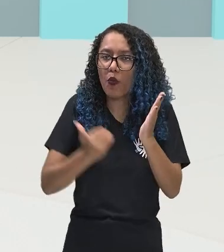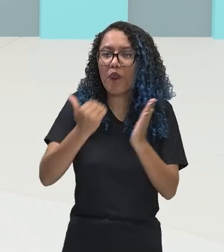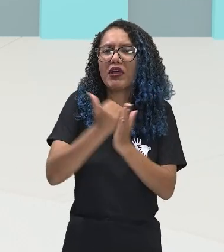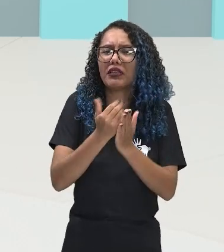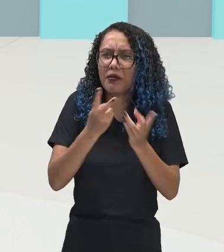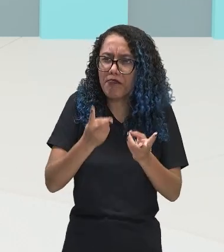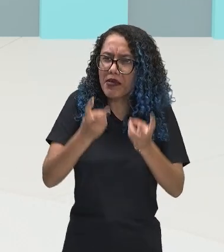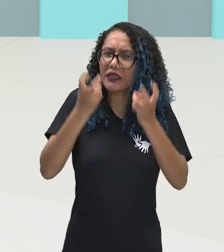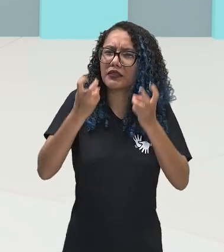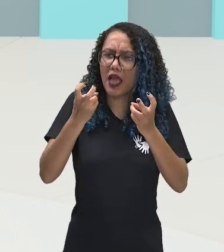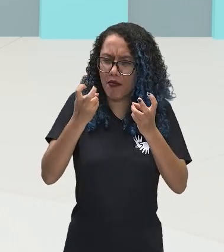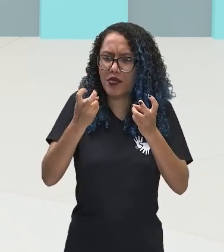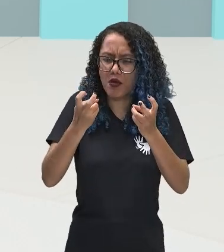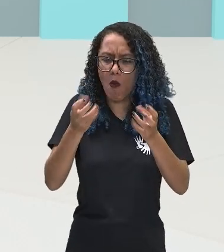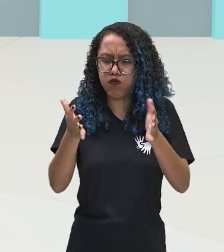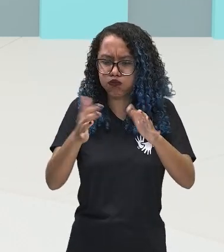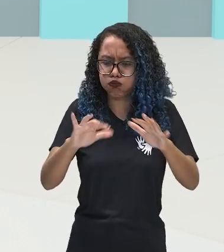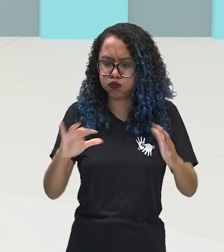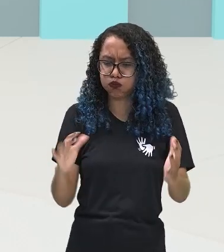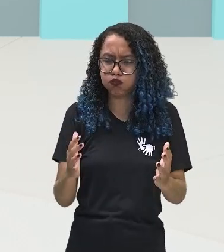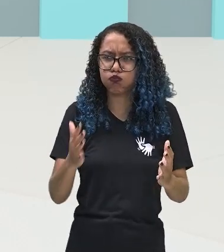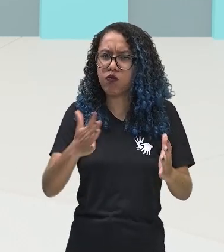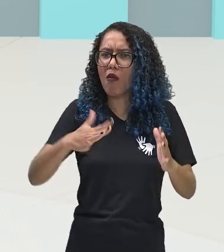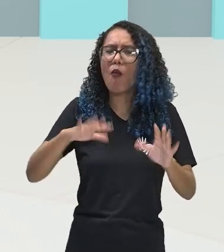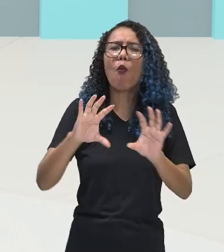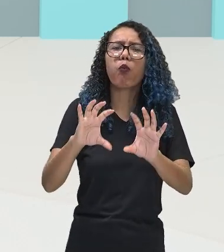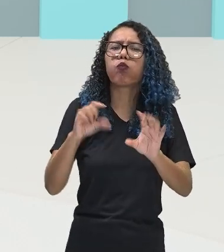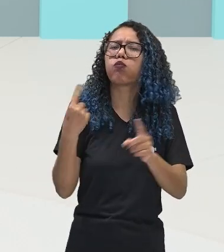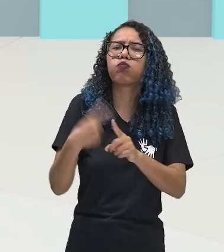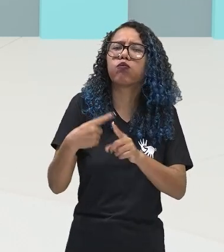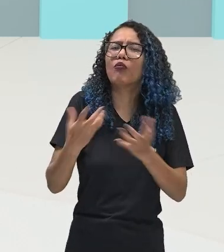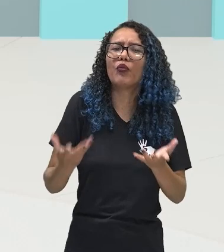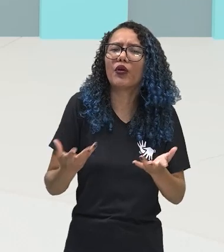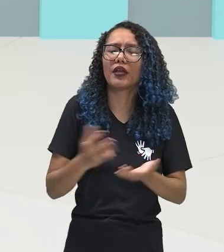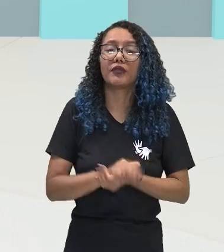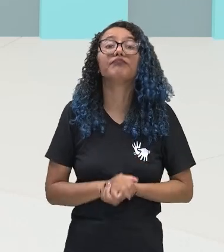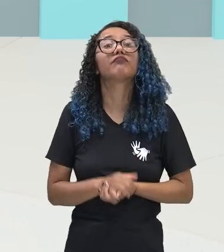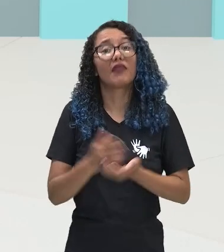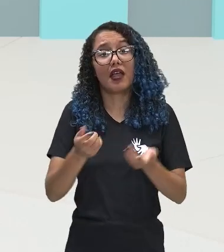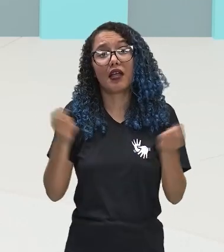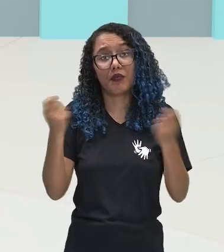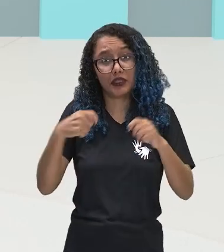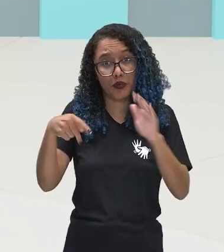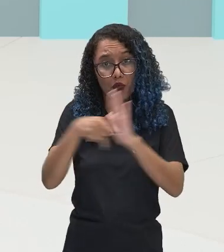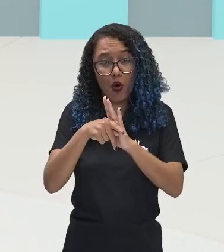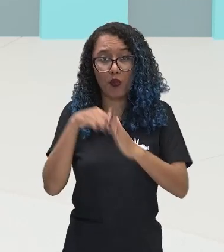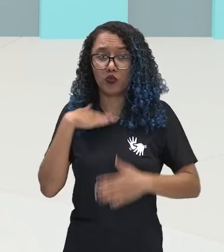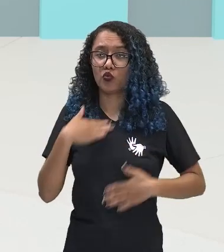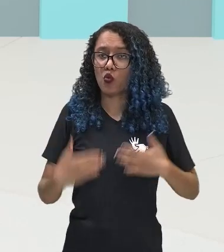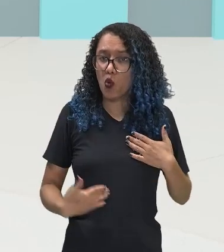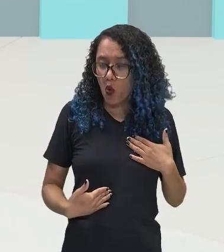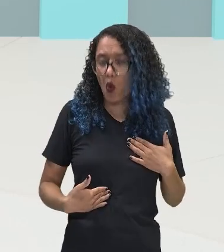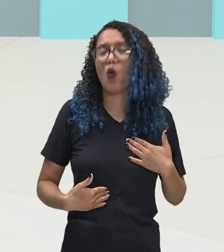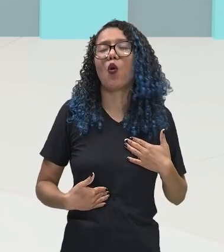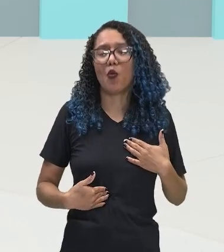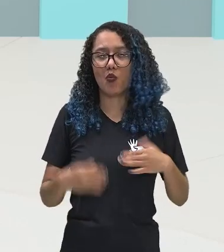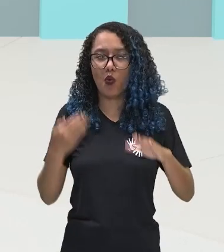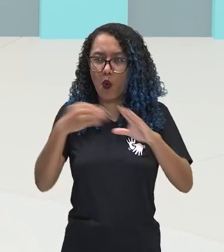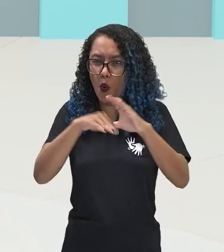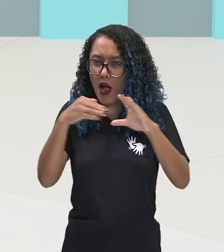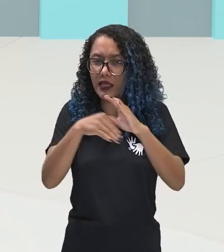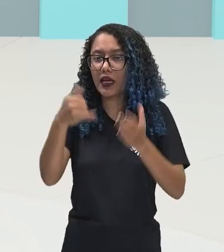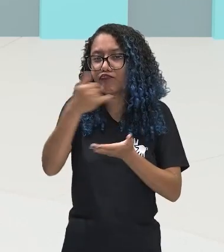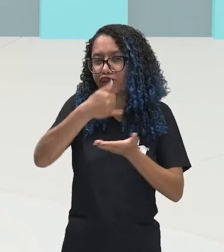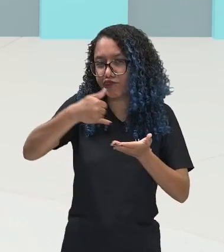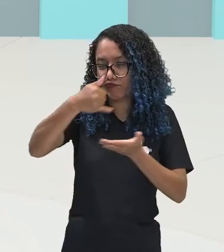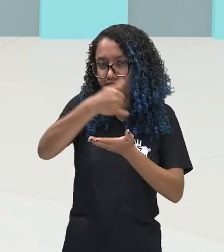gordura nessa região é justamente por conta dessa capacidade do corpo de armazenar gorduras